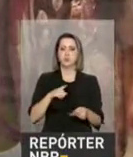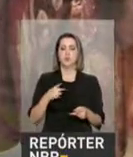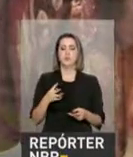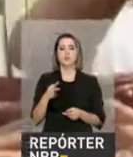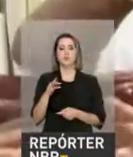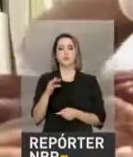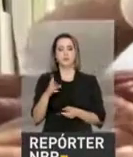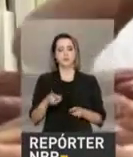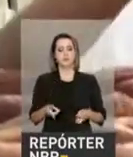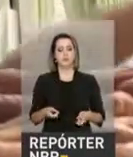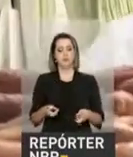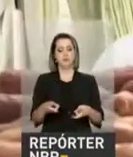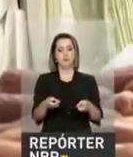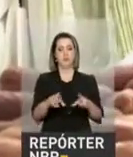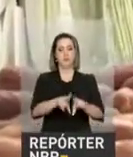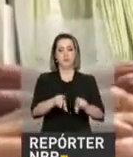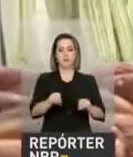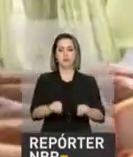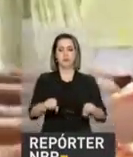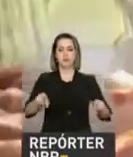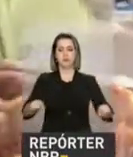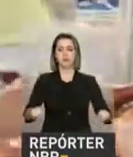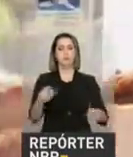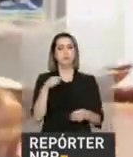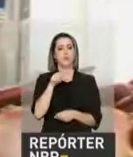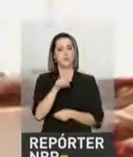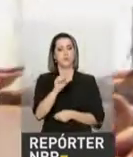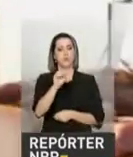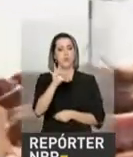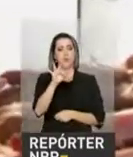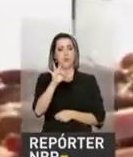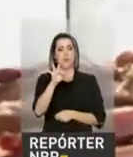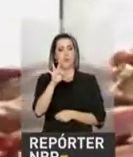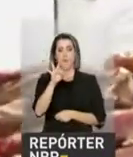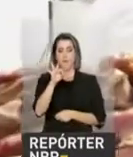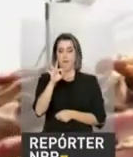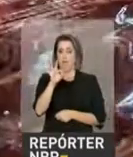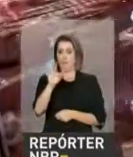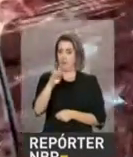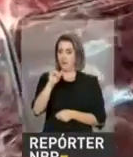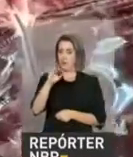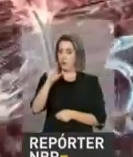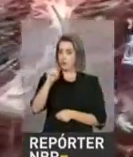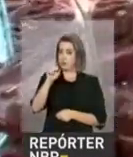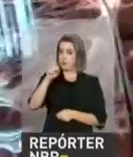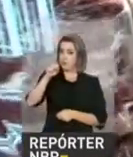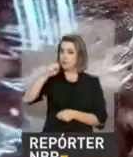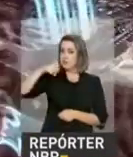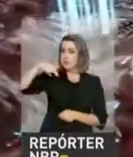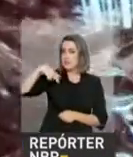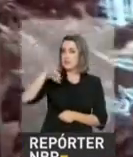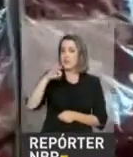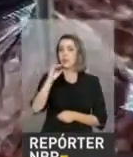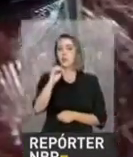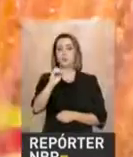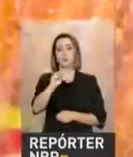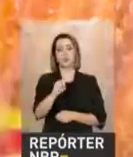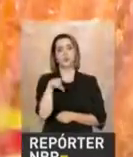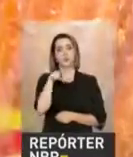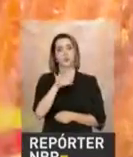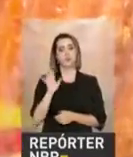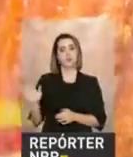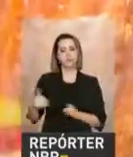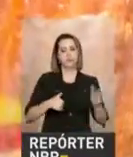na linguiça cozida, produzida pelo frigorífico Frigo Santos. A força-tarefa já determinou o